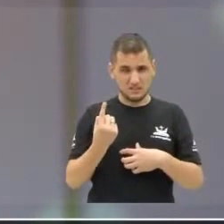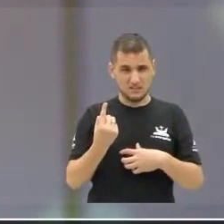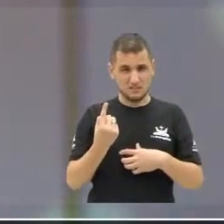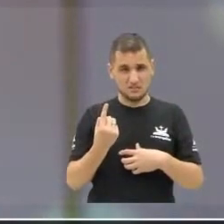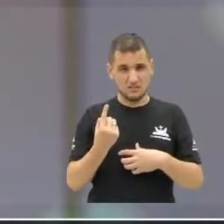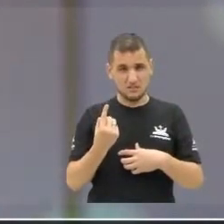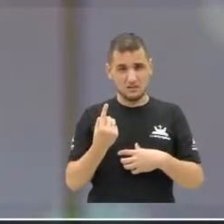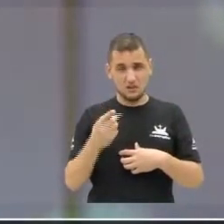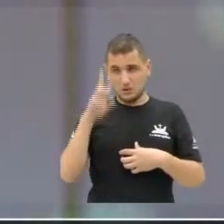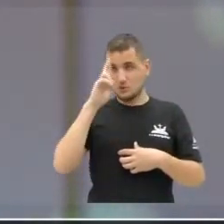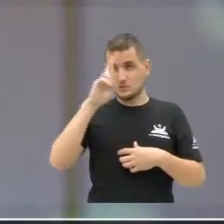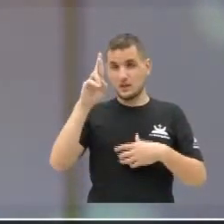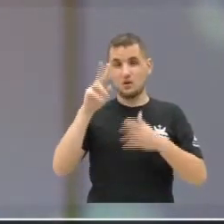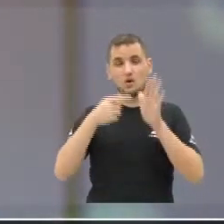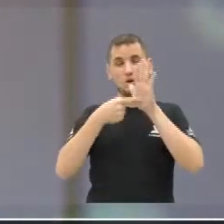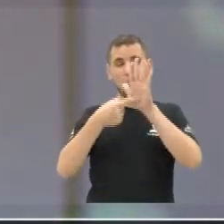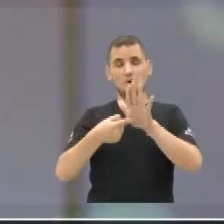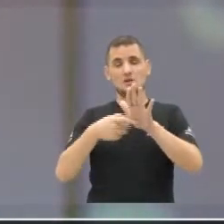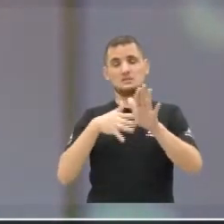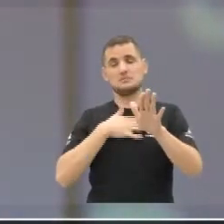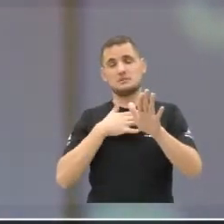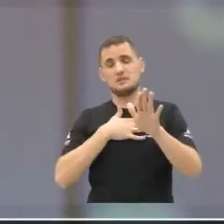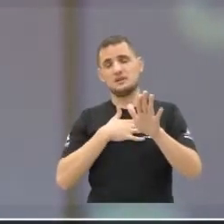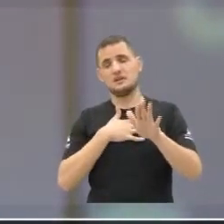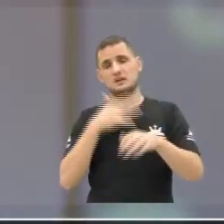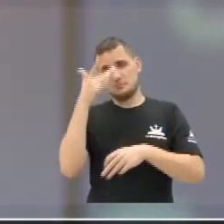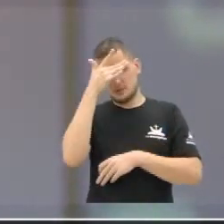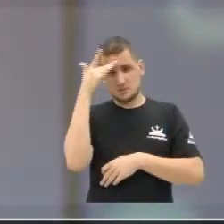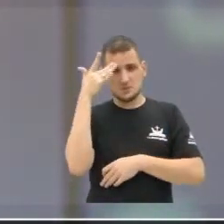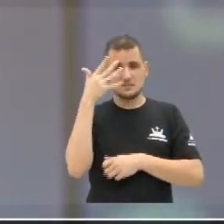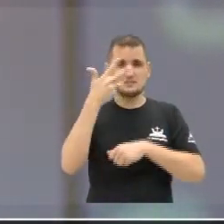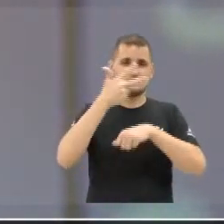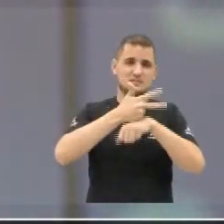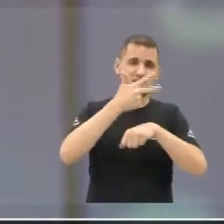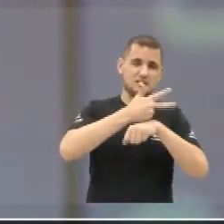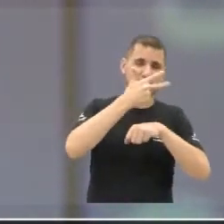Sobre da imagem de pessoas idosas em casa,